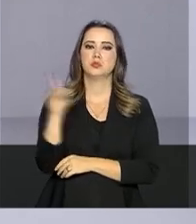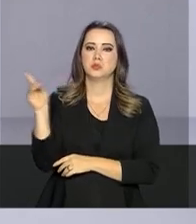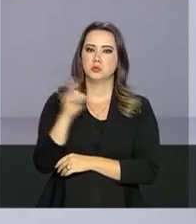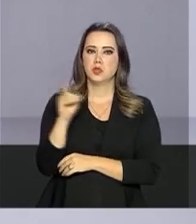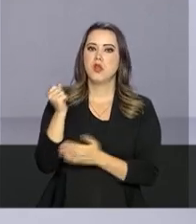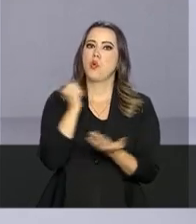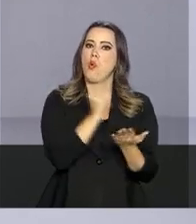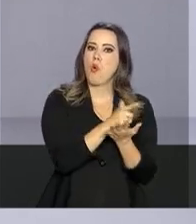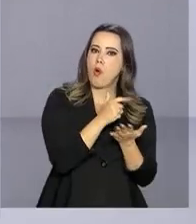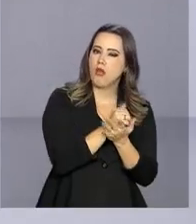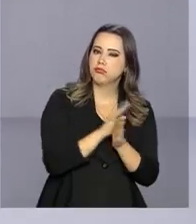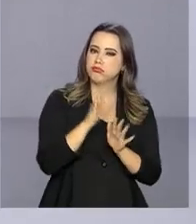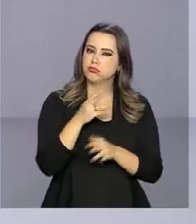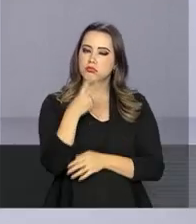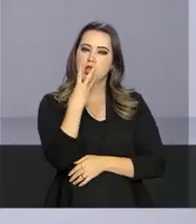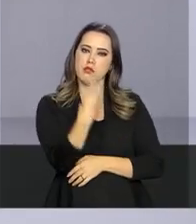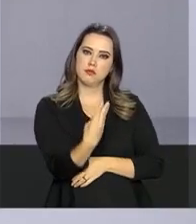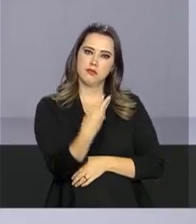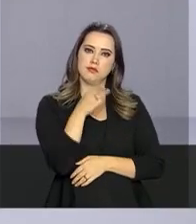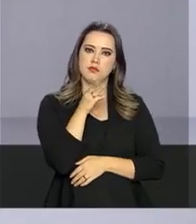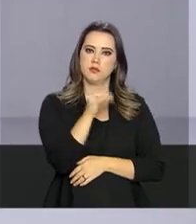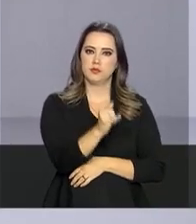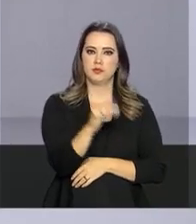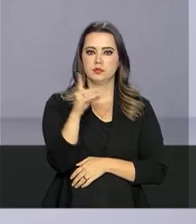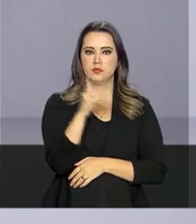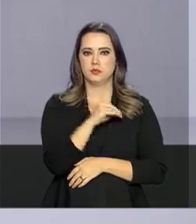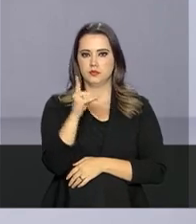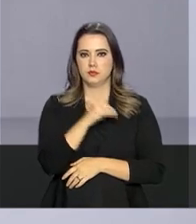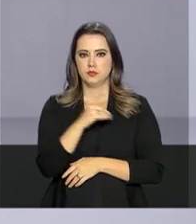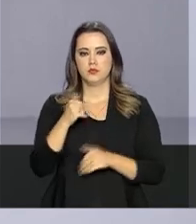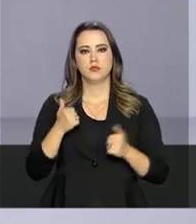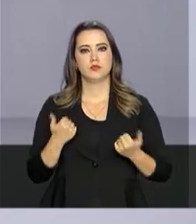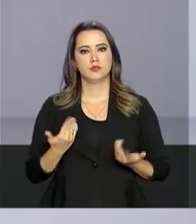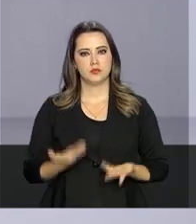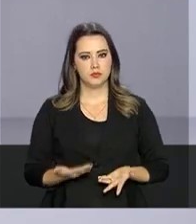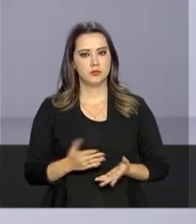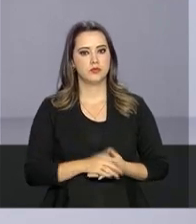US$5,3 bilhões e das importações que ficaram em cerca de